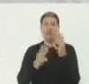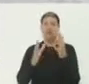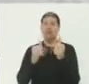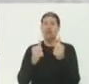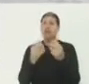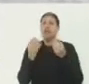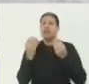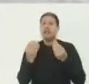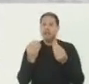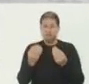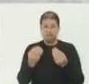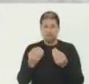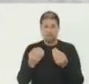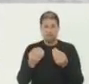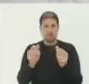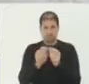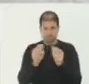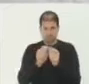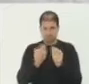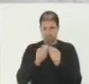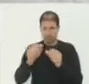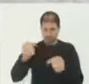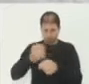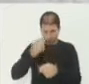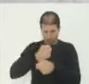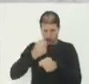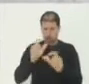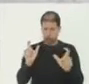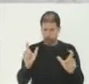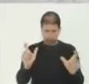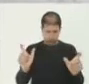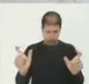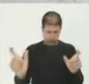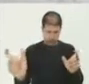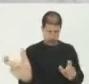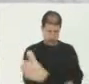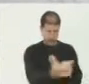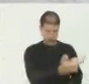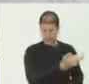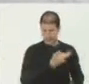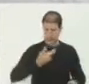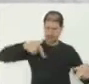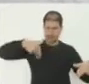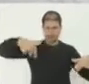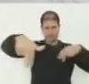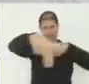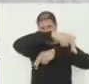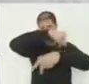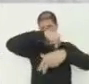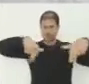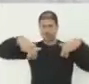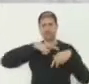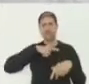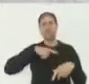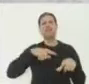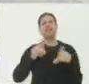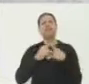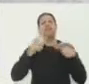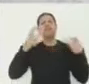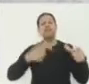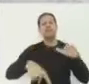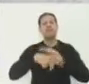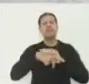fazer a pista de caminhada colocar é ali também um playground para as crianças